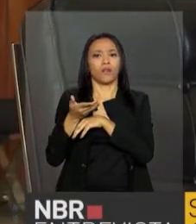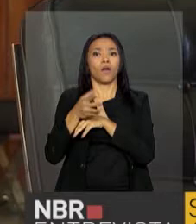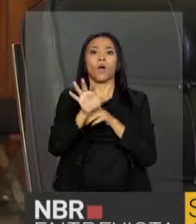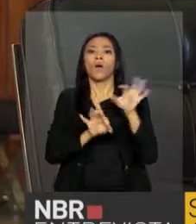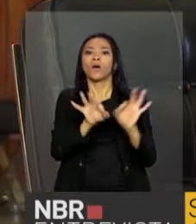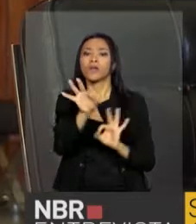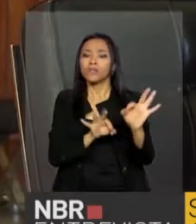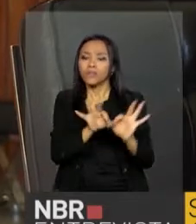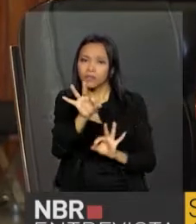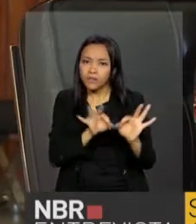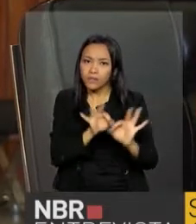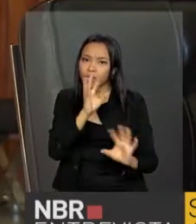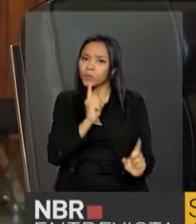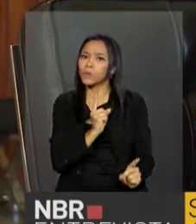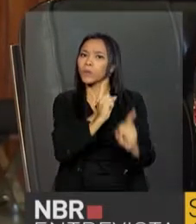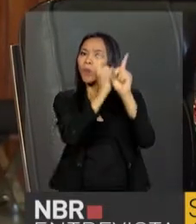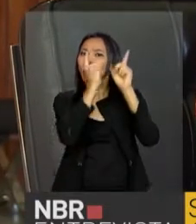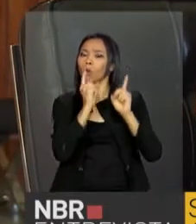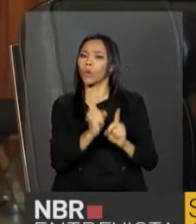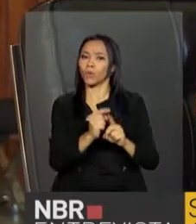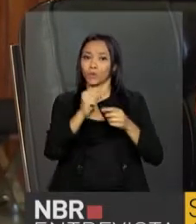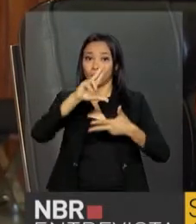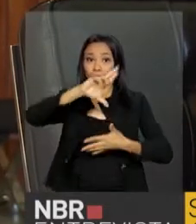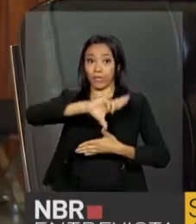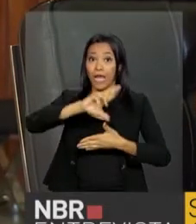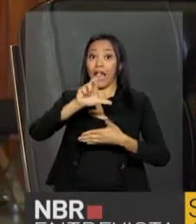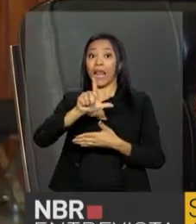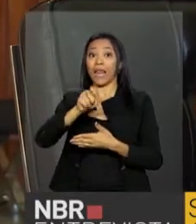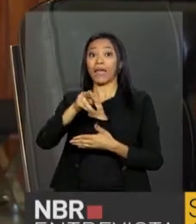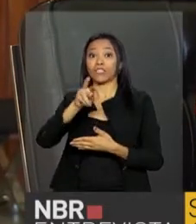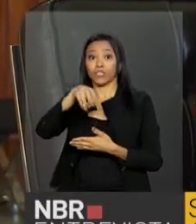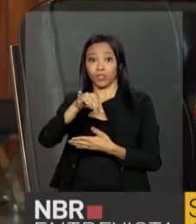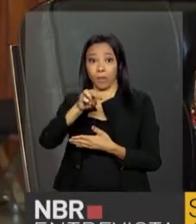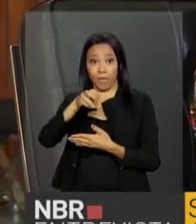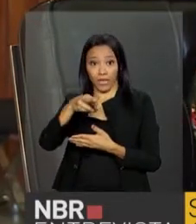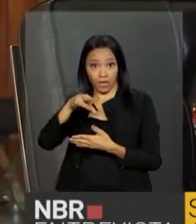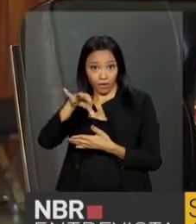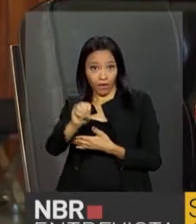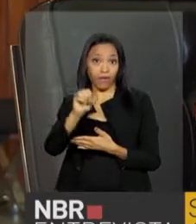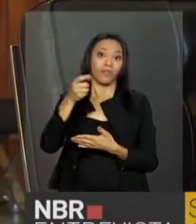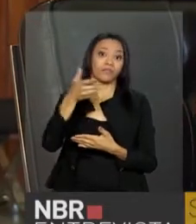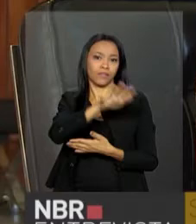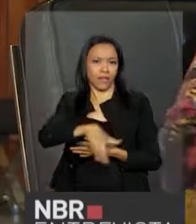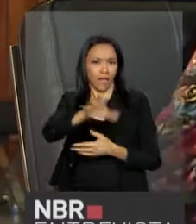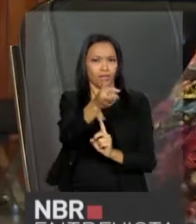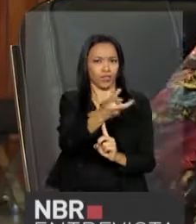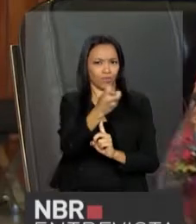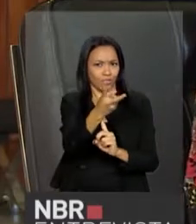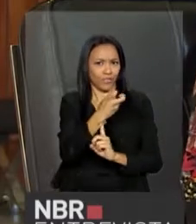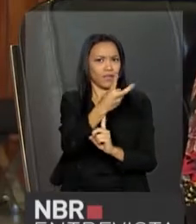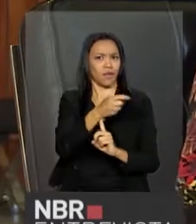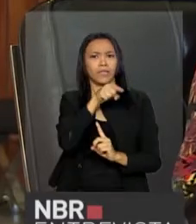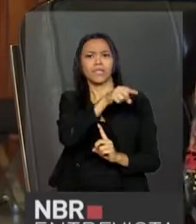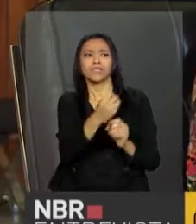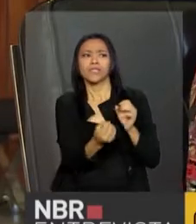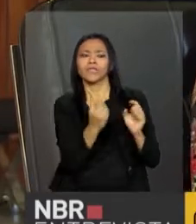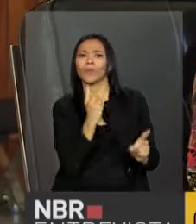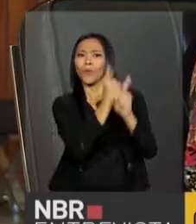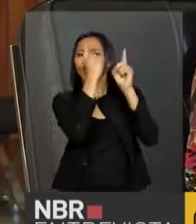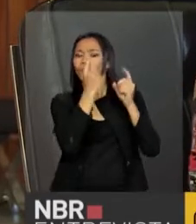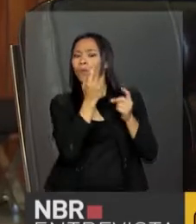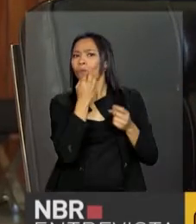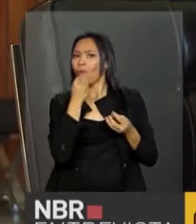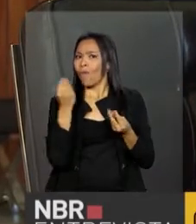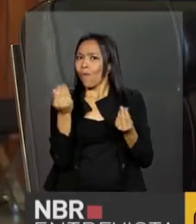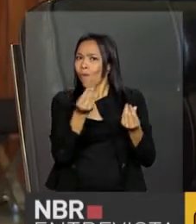organizado um encontro latino-americano de legendagem e audiodescrição e desse evento surgiu